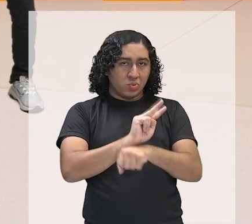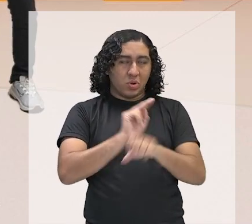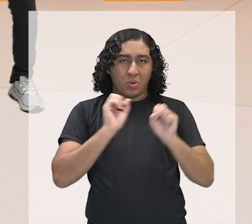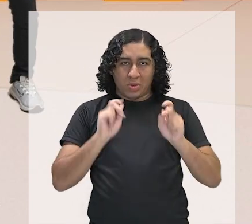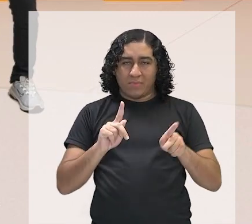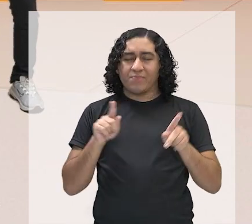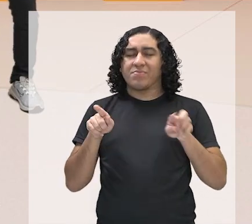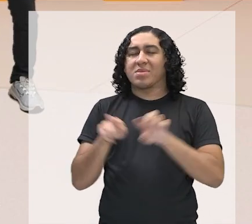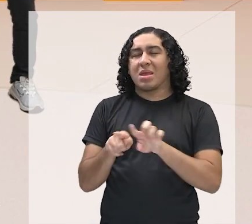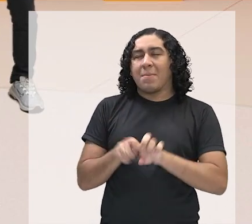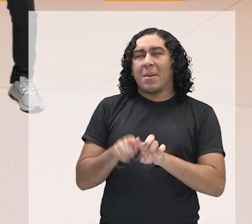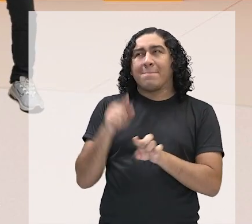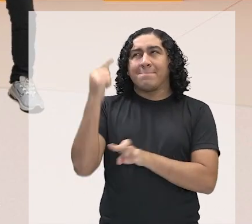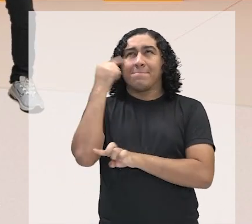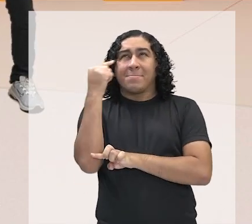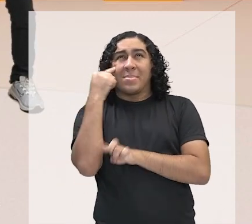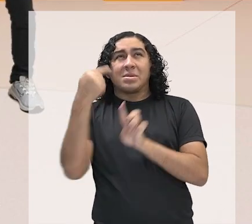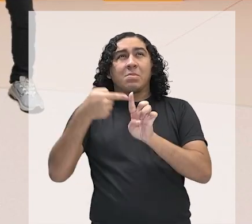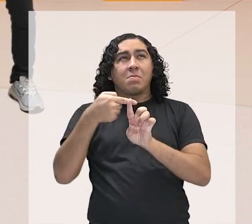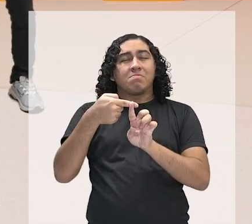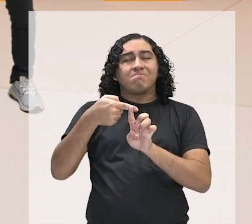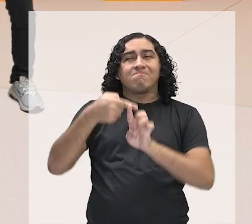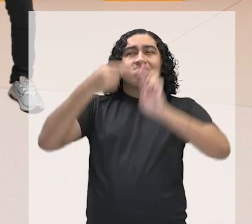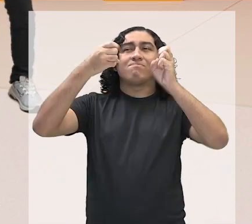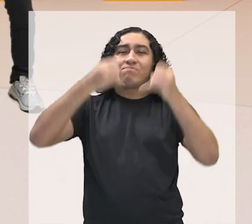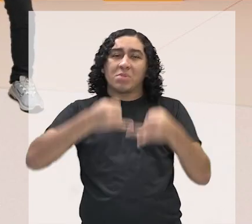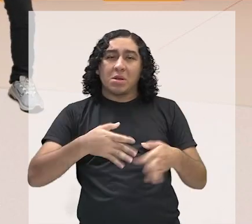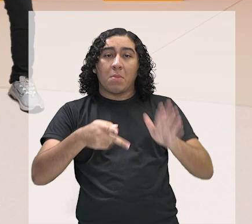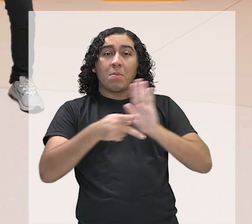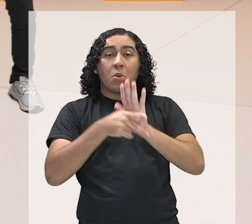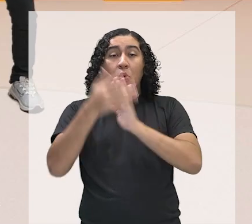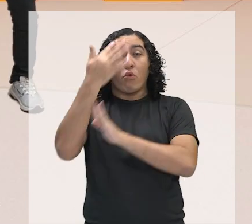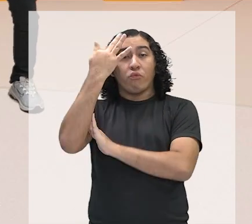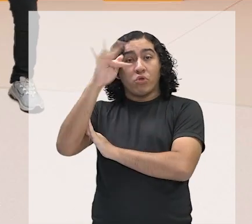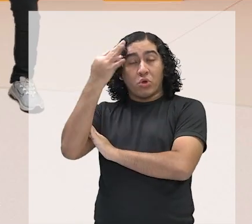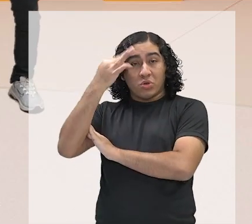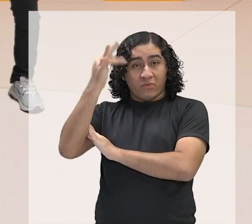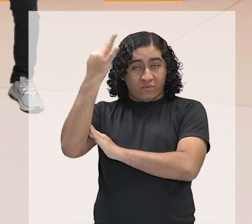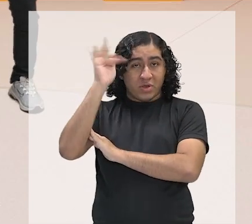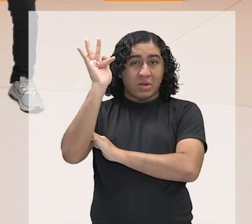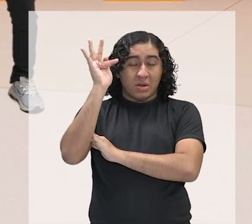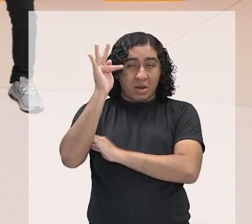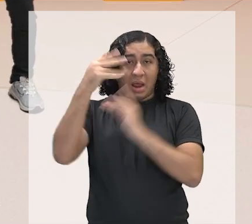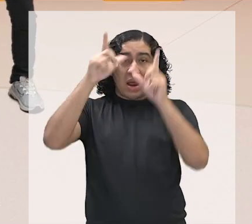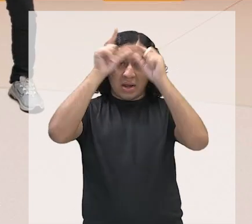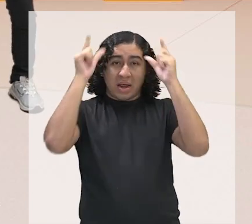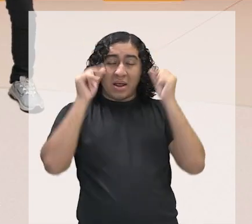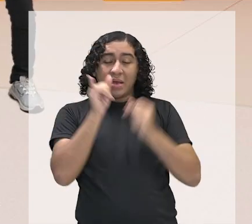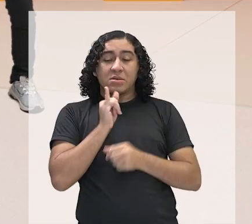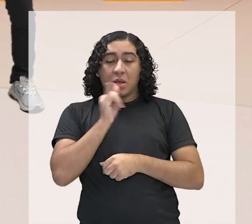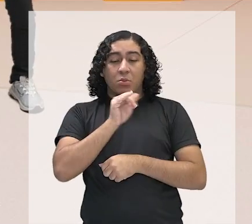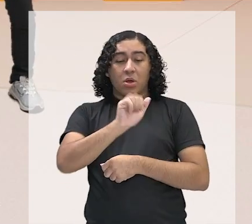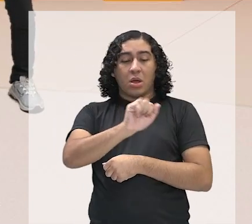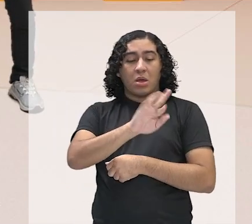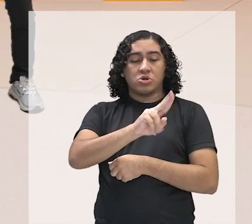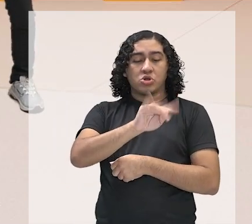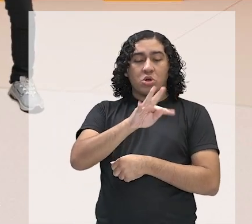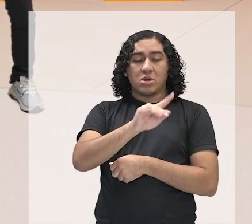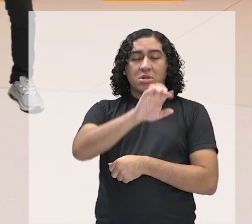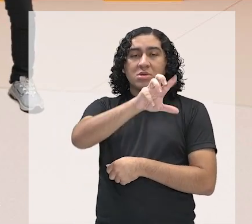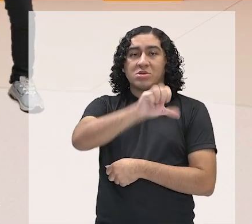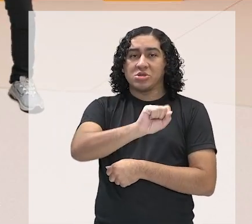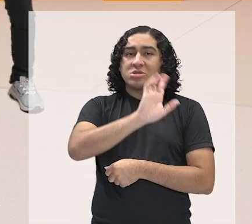aí um pouco mais longe e falar dos filósofos gregos, como por exemplo Aristóteles, que já tinha